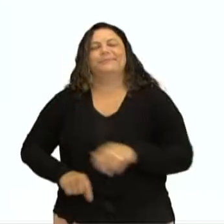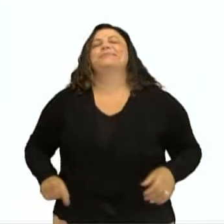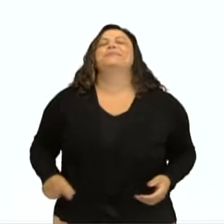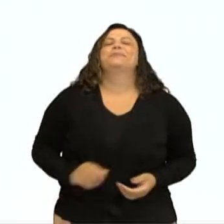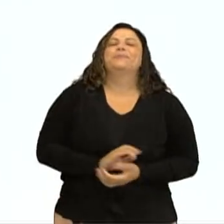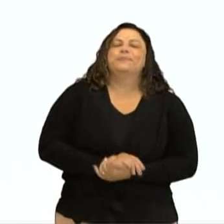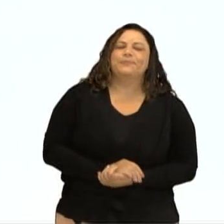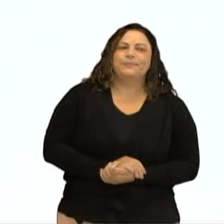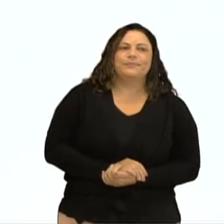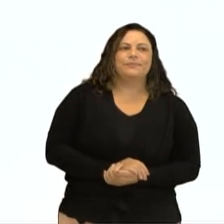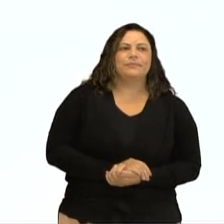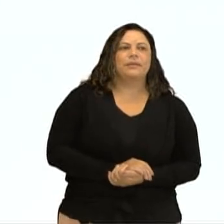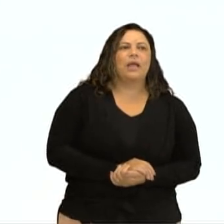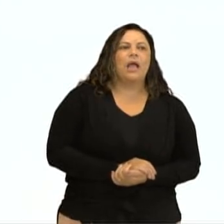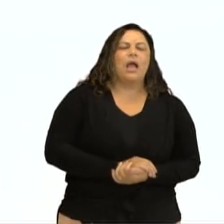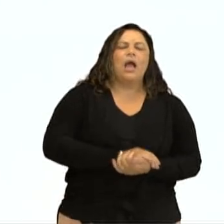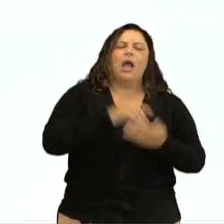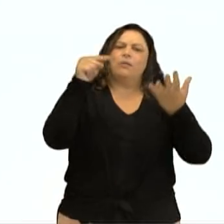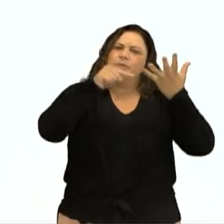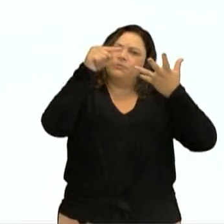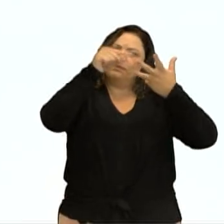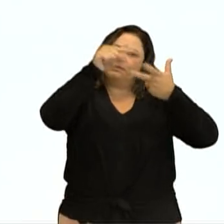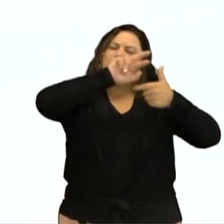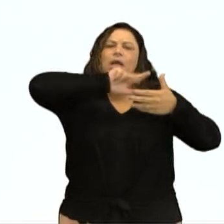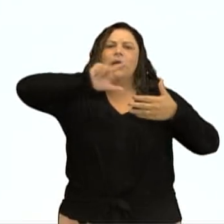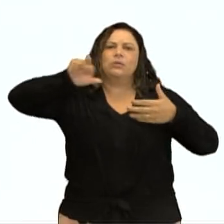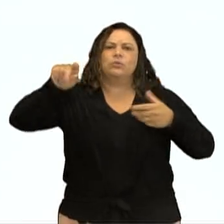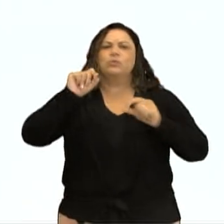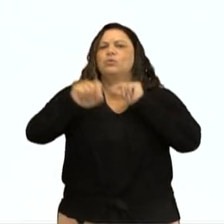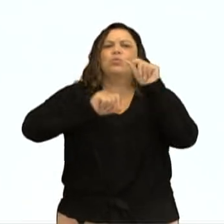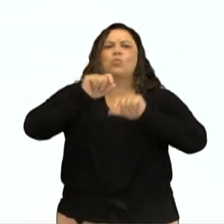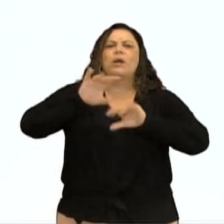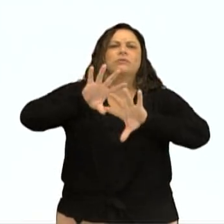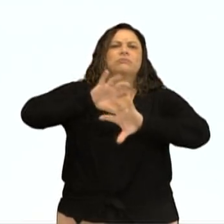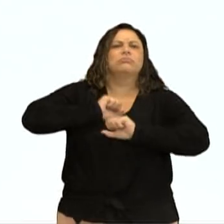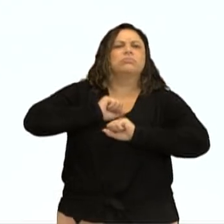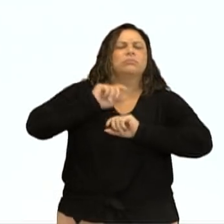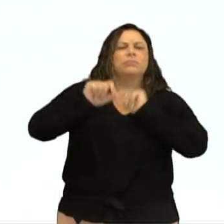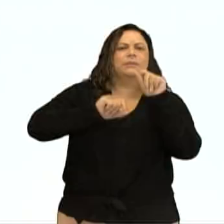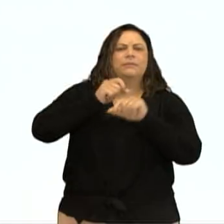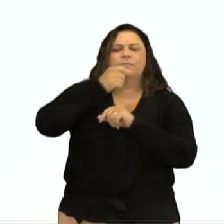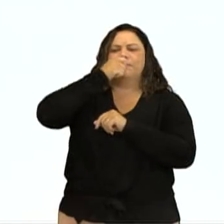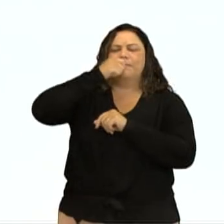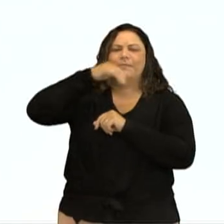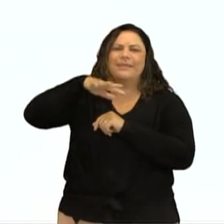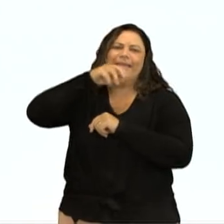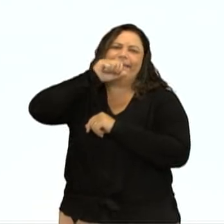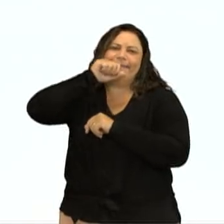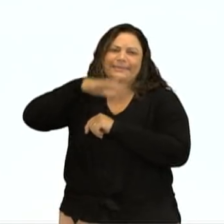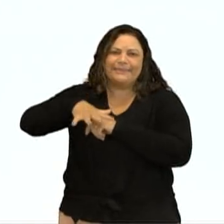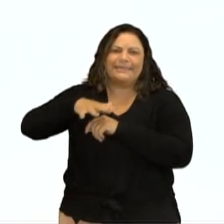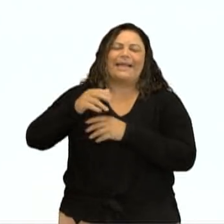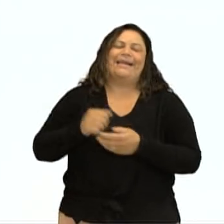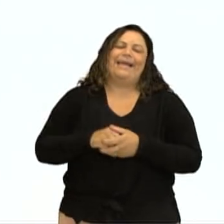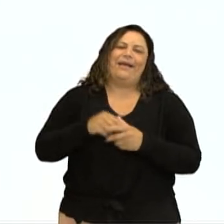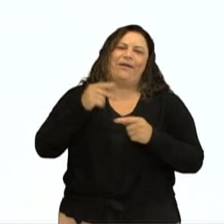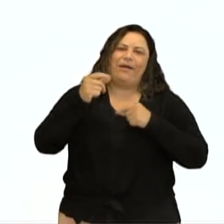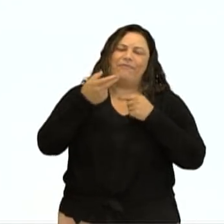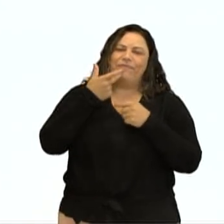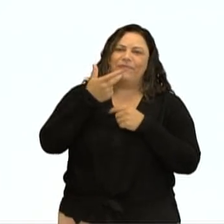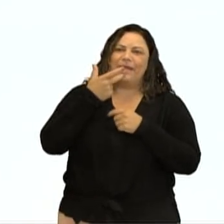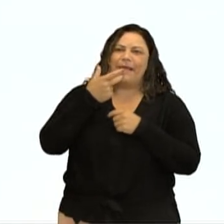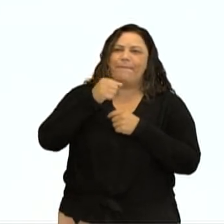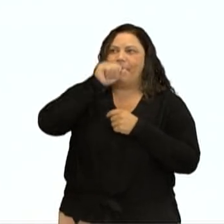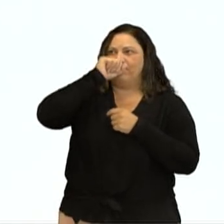compreendeu. Dadas as doenças abaixo, quais são transmitidas por gotículas de saliva eliminadas pelas